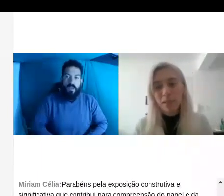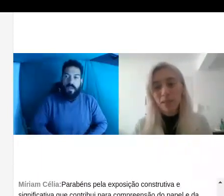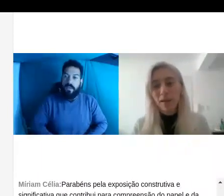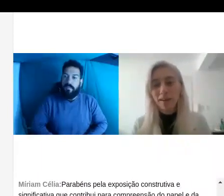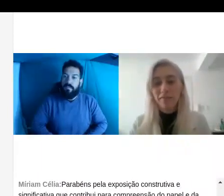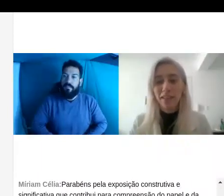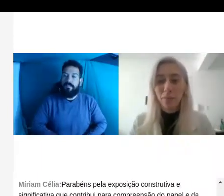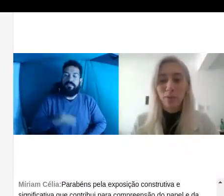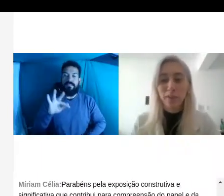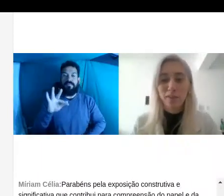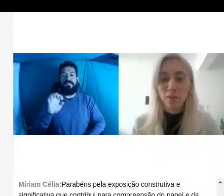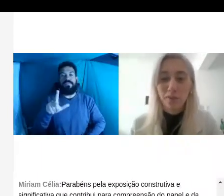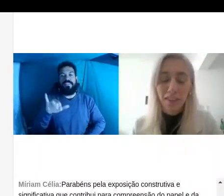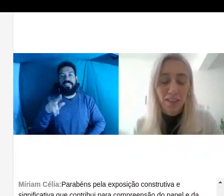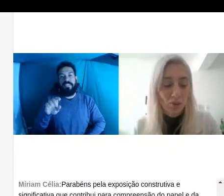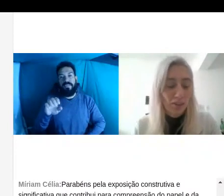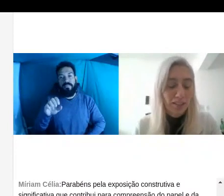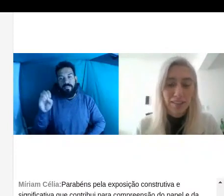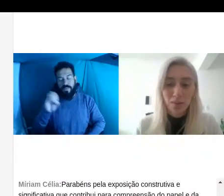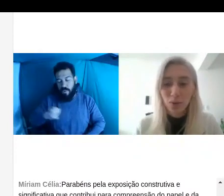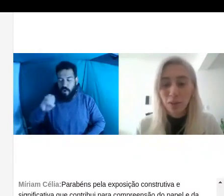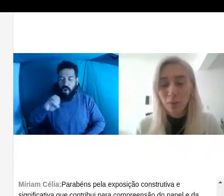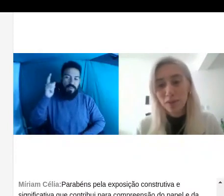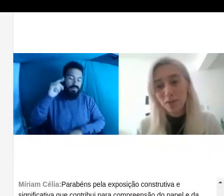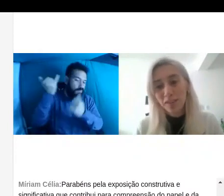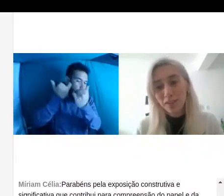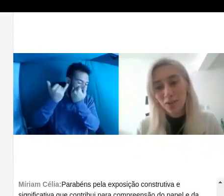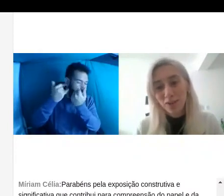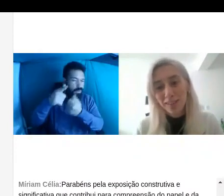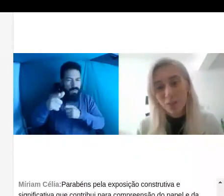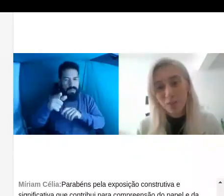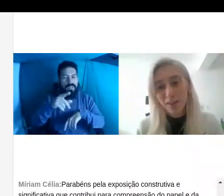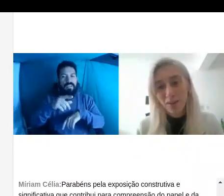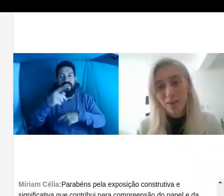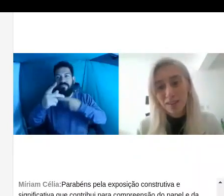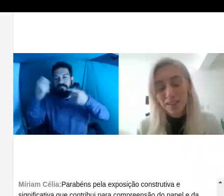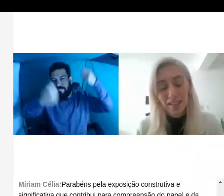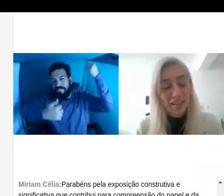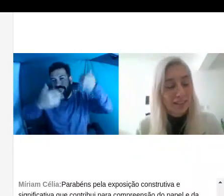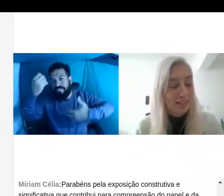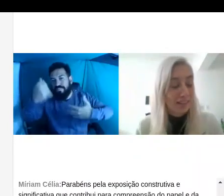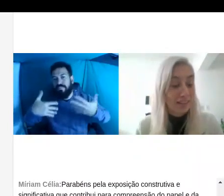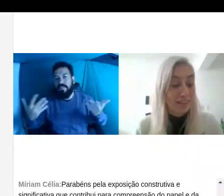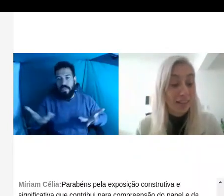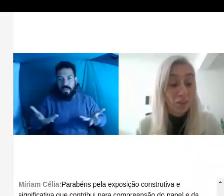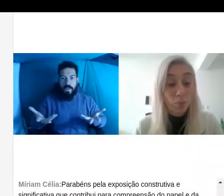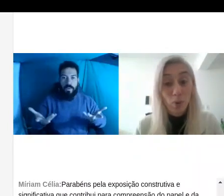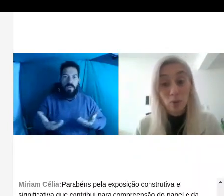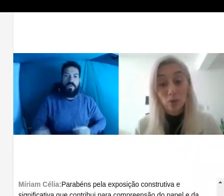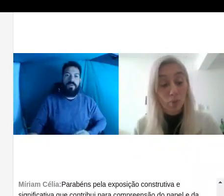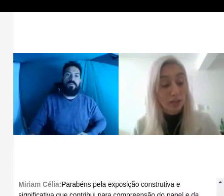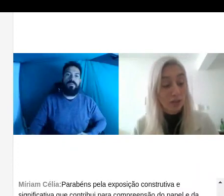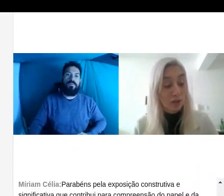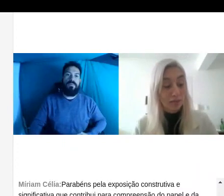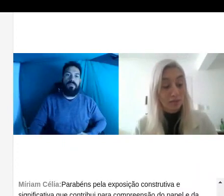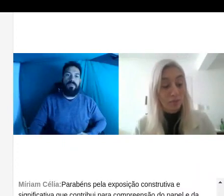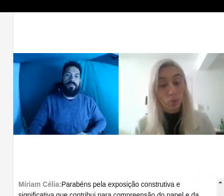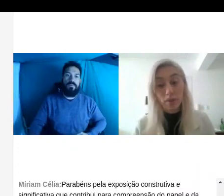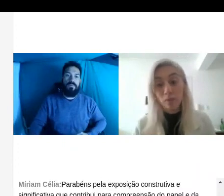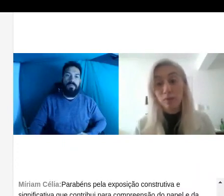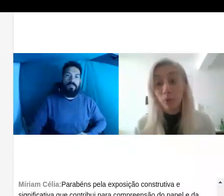Felipe, que maravilha poder te ouvir, todas essas contribuições que tu trouxeste para nós, excelentes pontos para